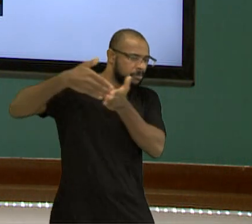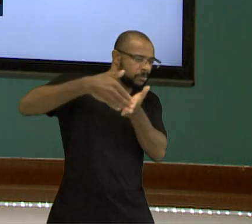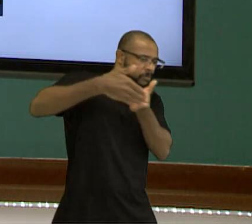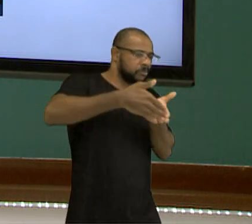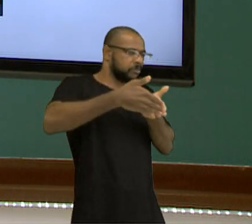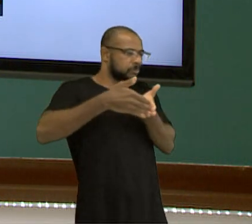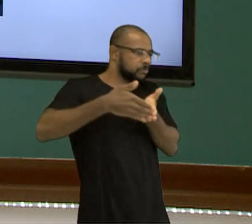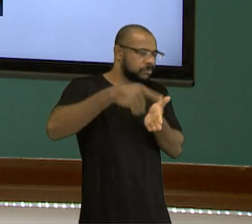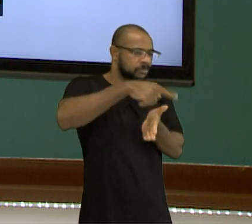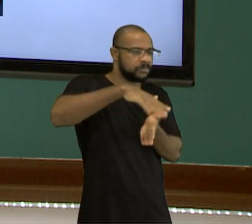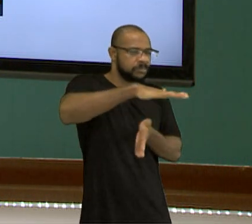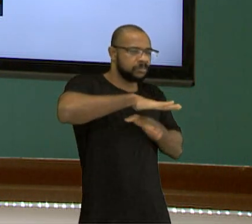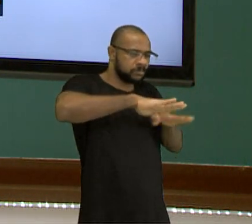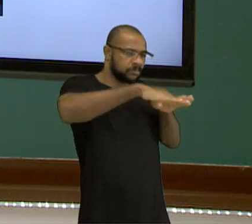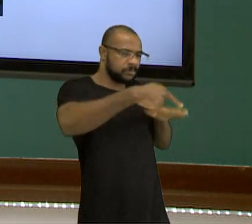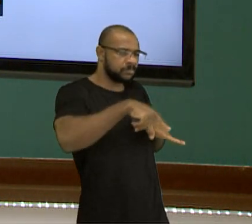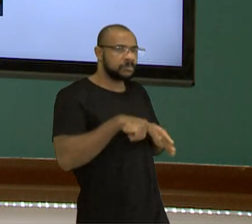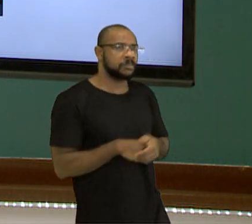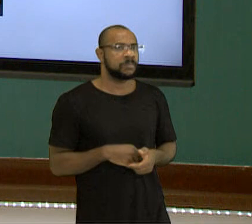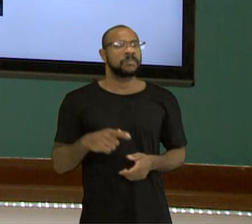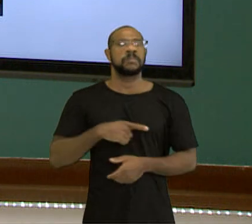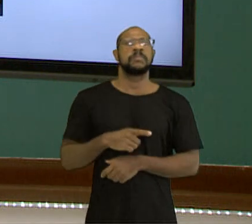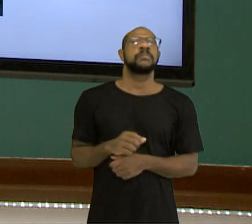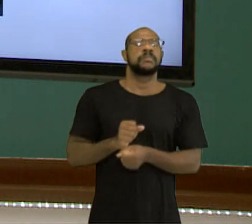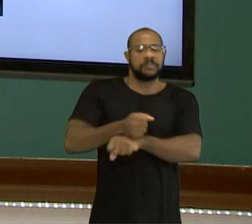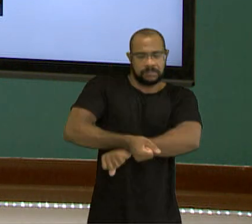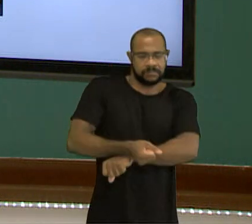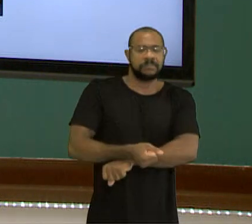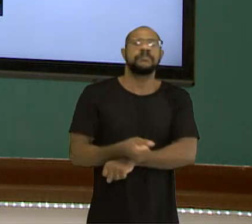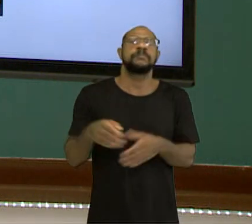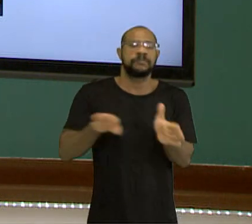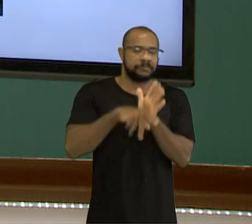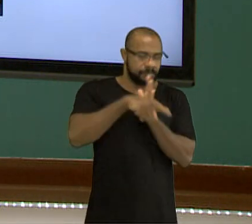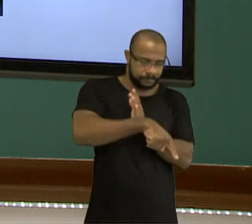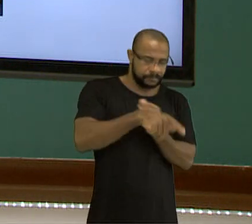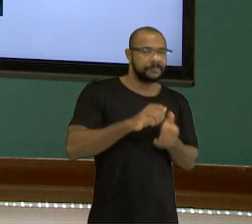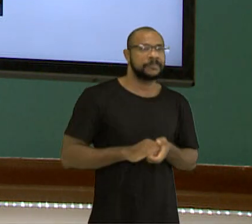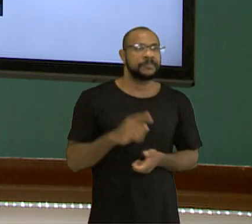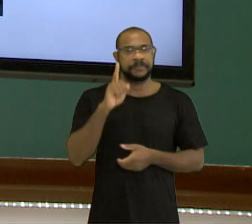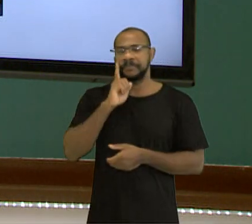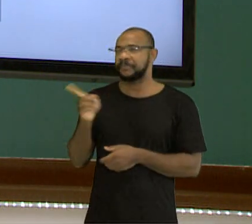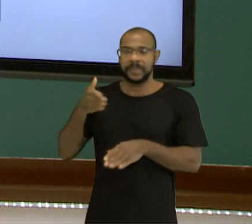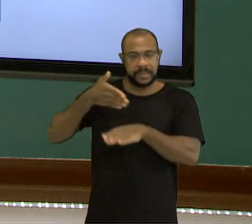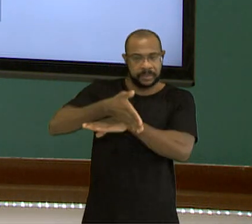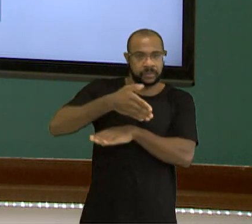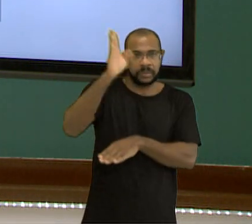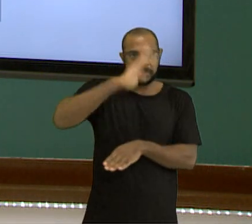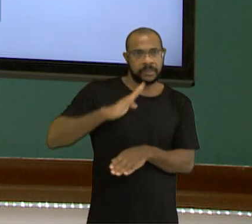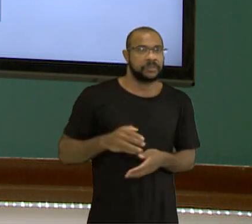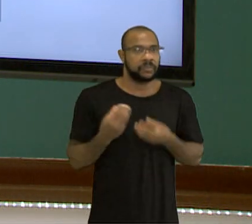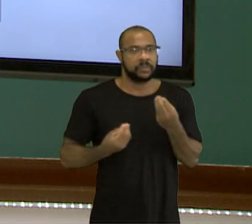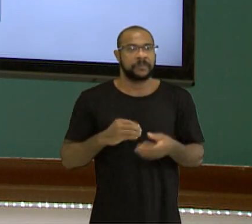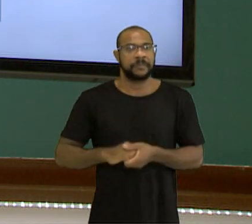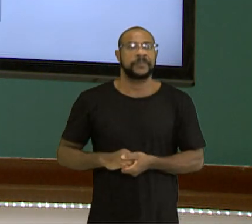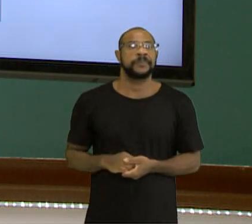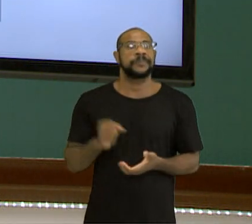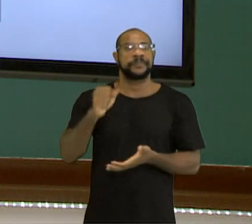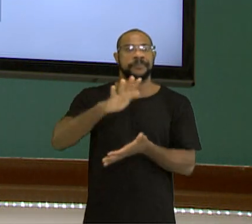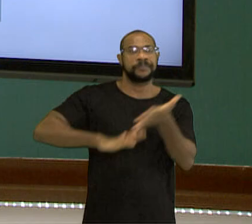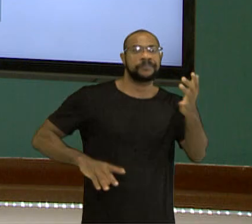provavelmente grande parte desses negros oriundos da África, para serem escravizados, entraram aqui no Brasil. Gente,